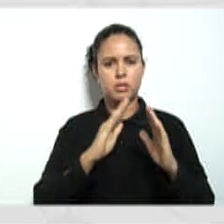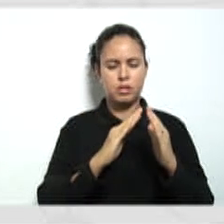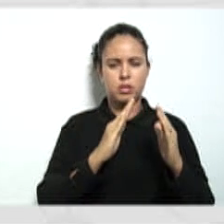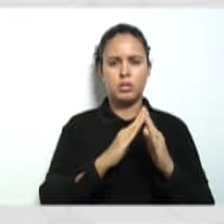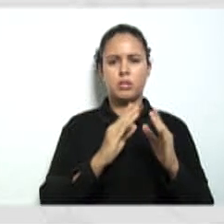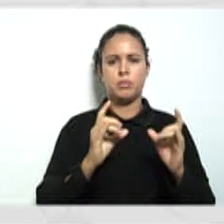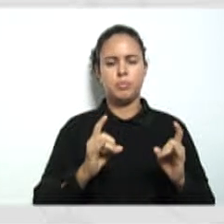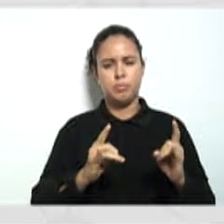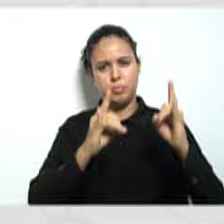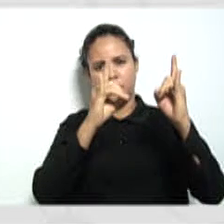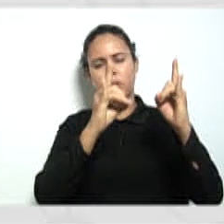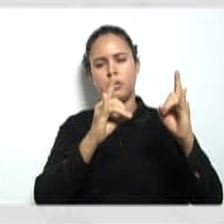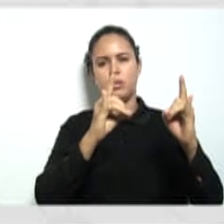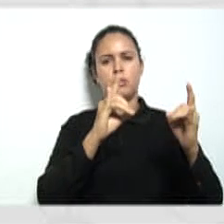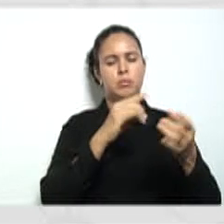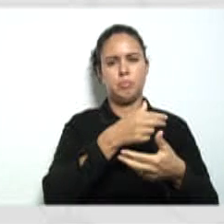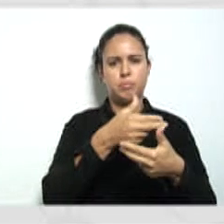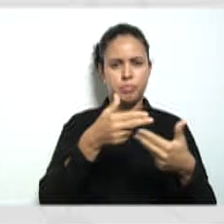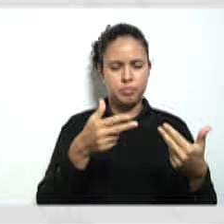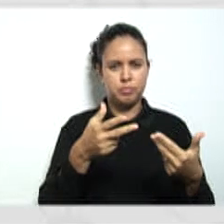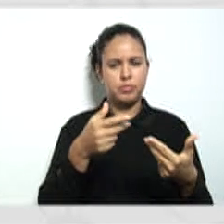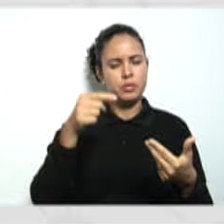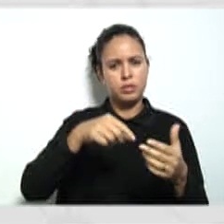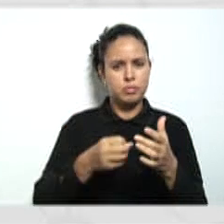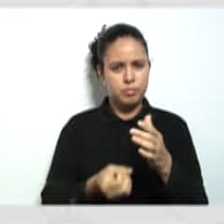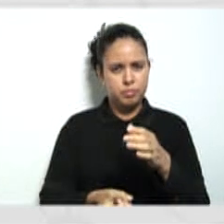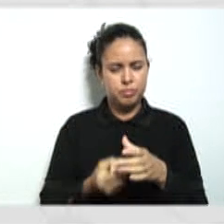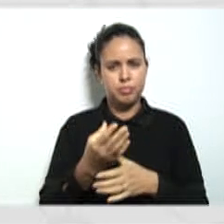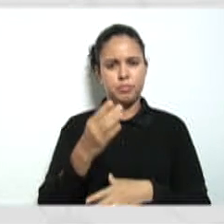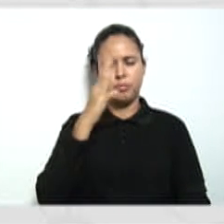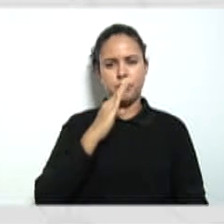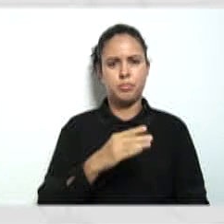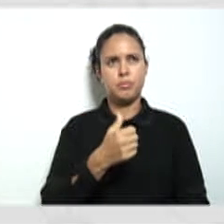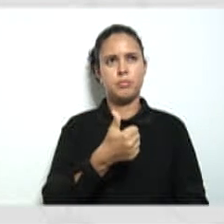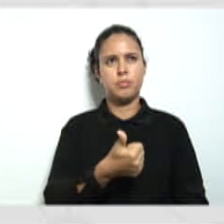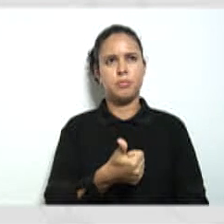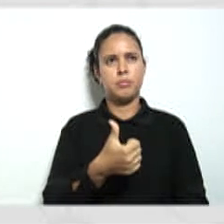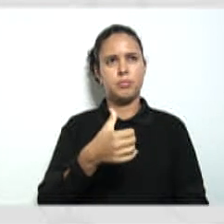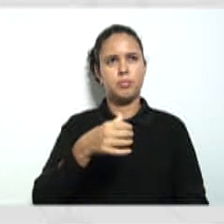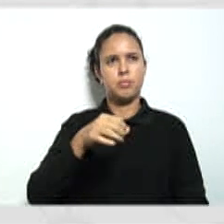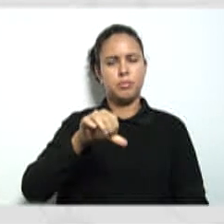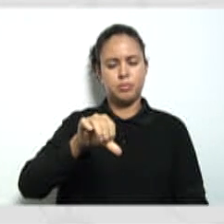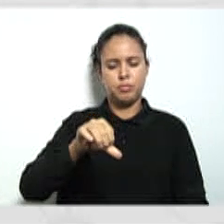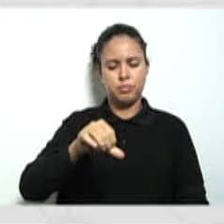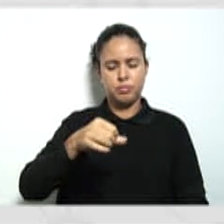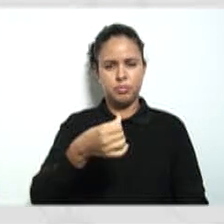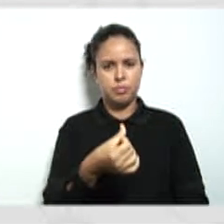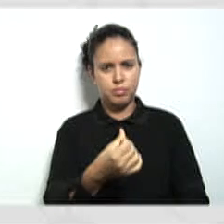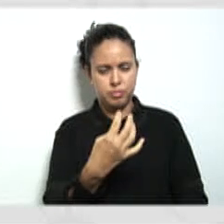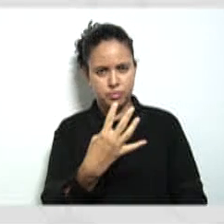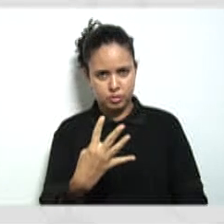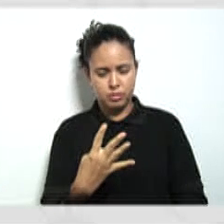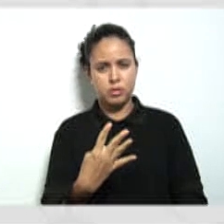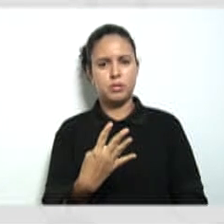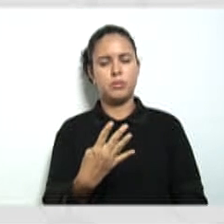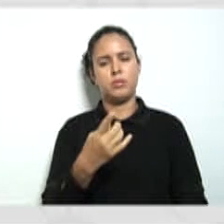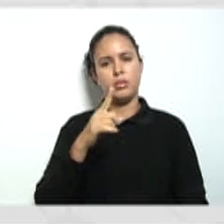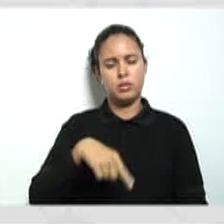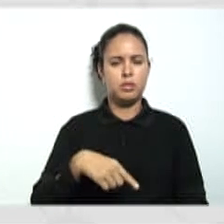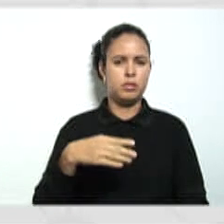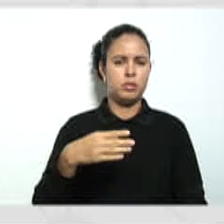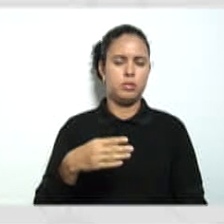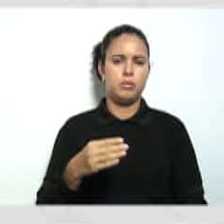condomínios. Surgiu no Brasil em 1964, por iniciativa do extinto BNH, que é o Banco